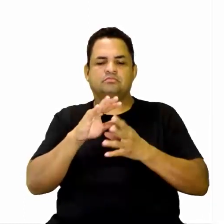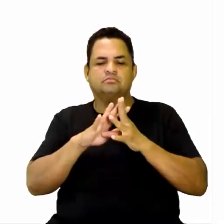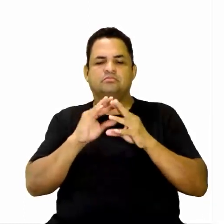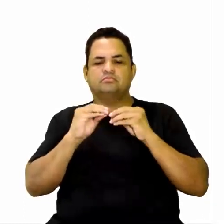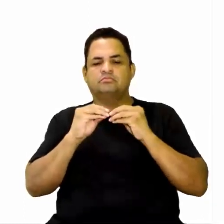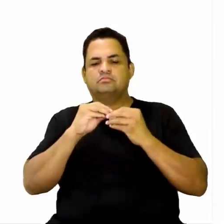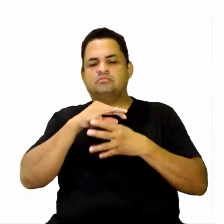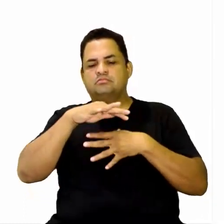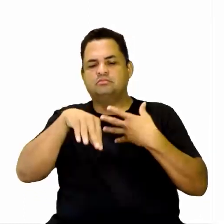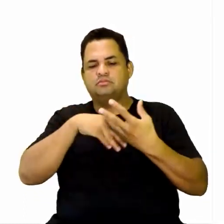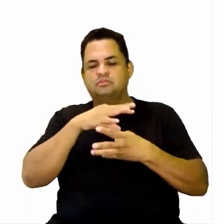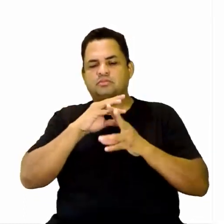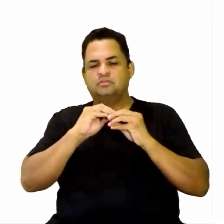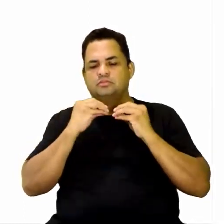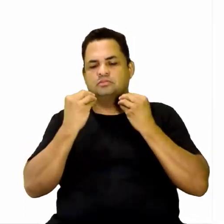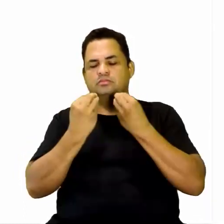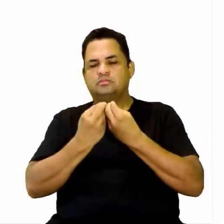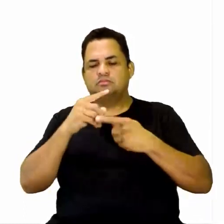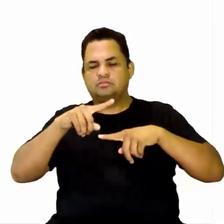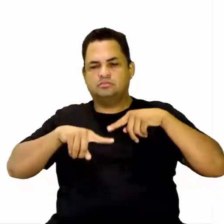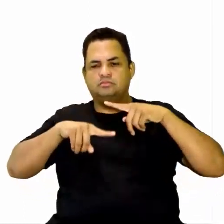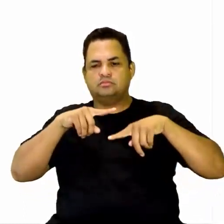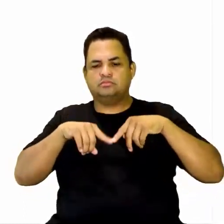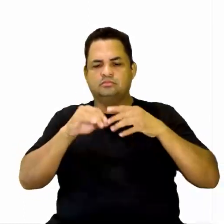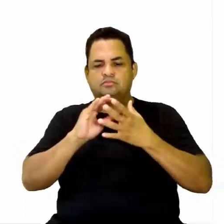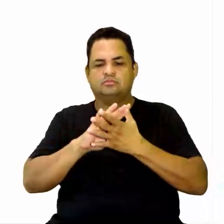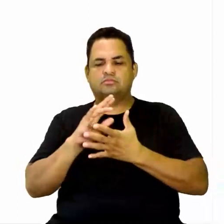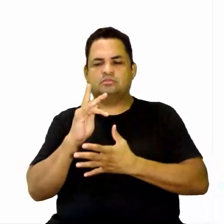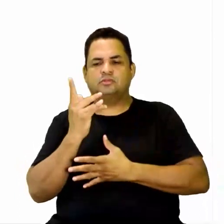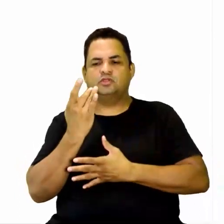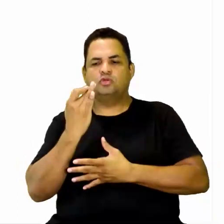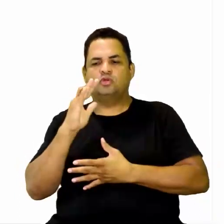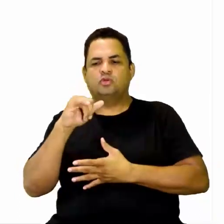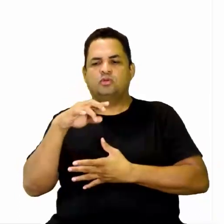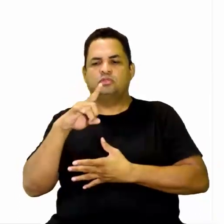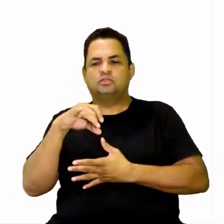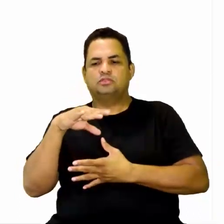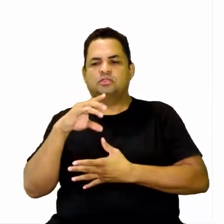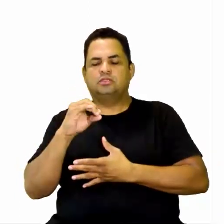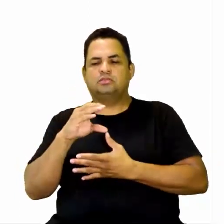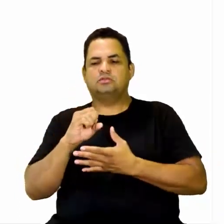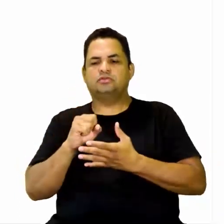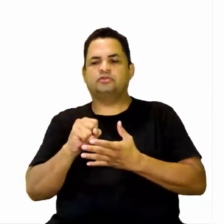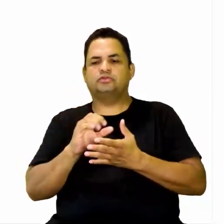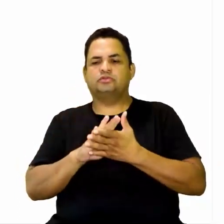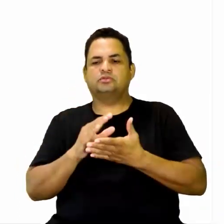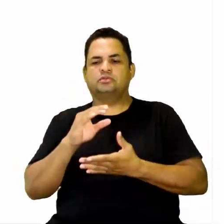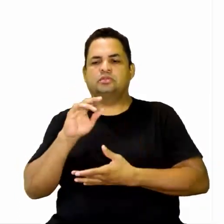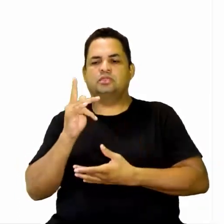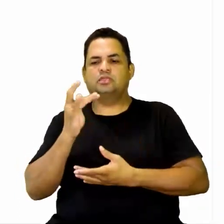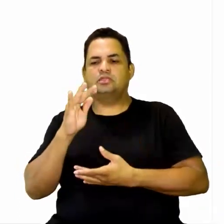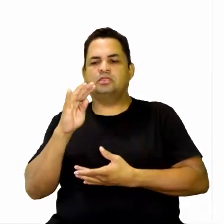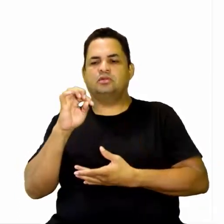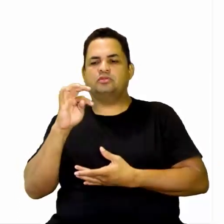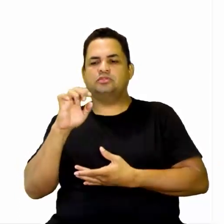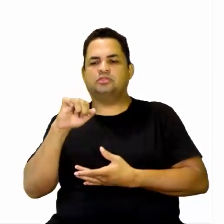substâncias, não é? Materiais homogêneos, materiais heterogêneos, etc.